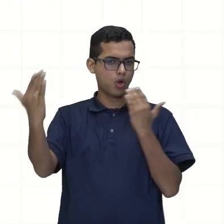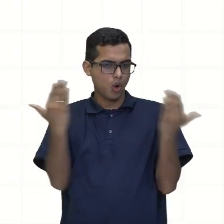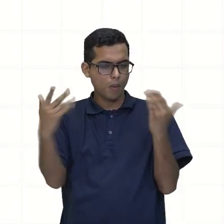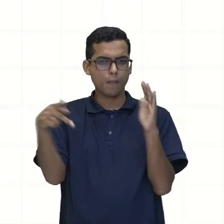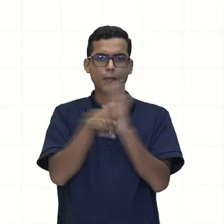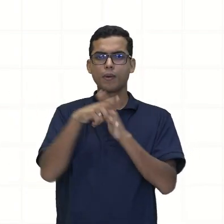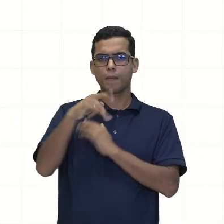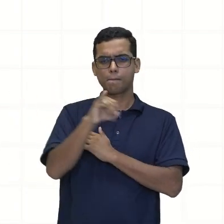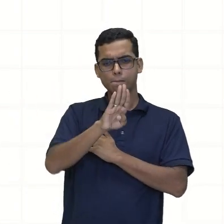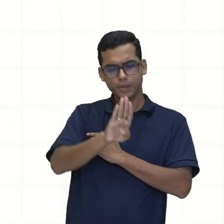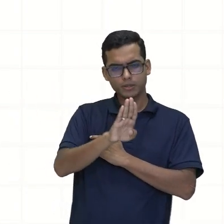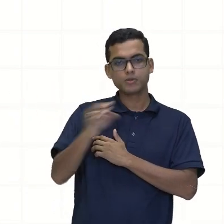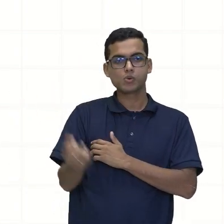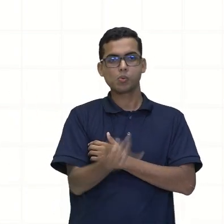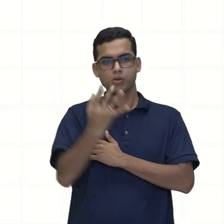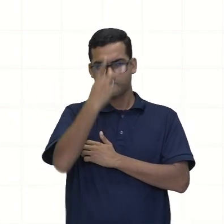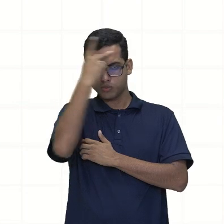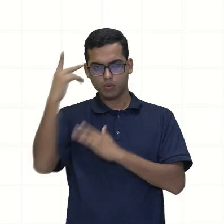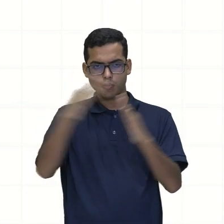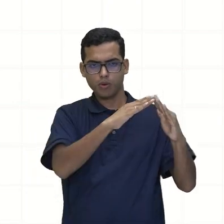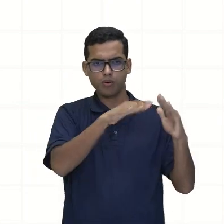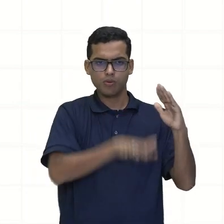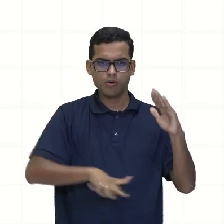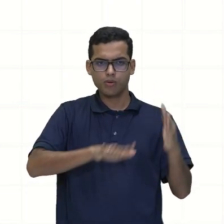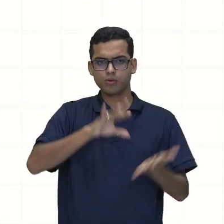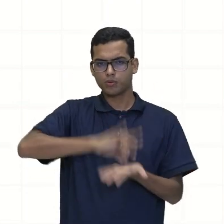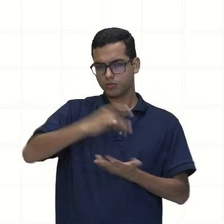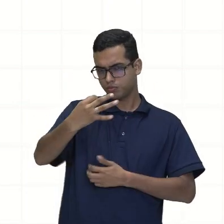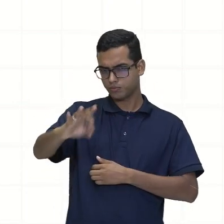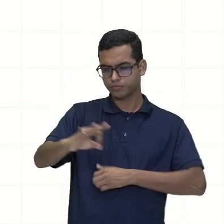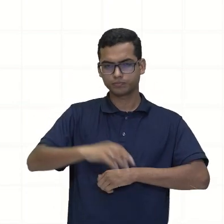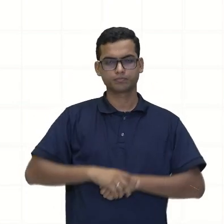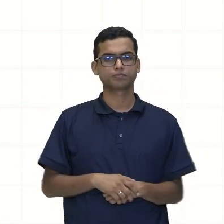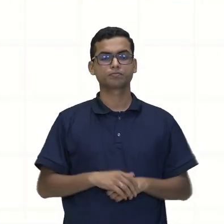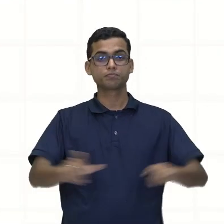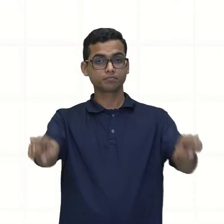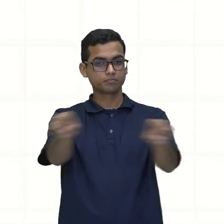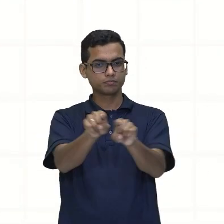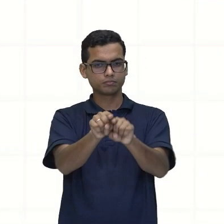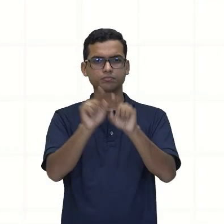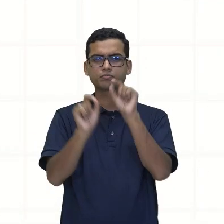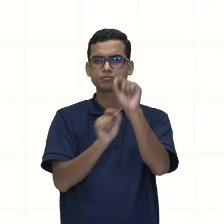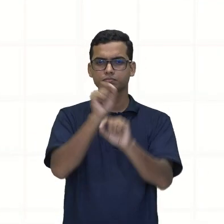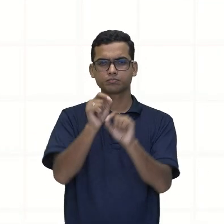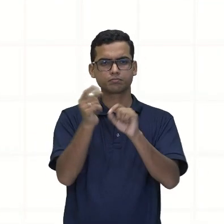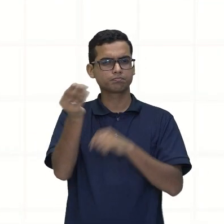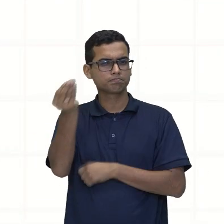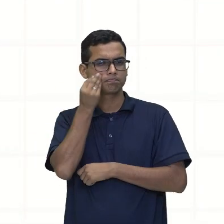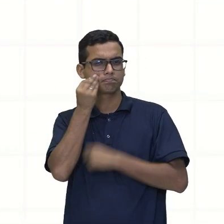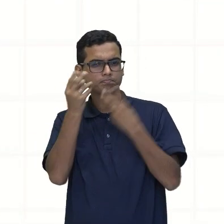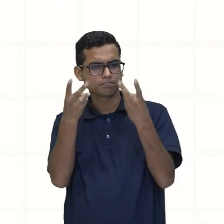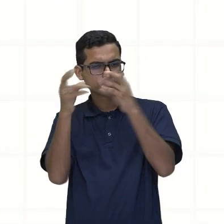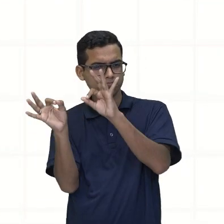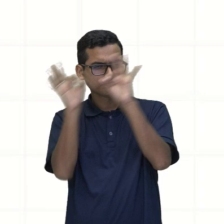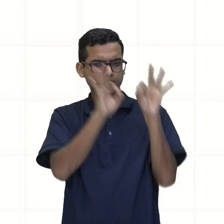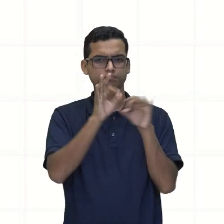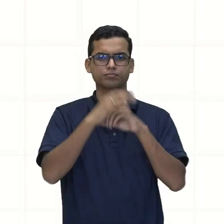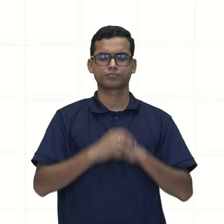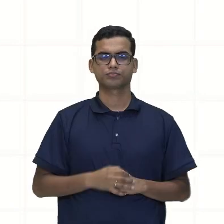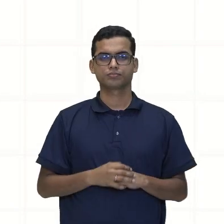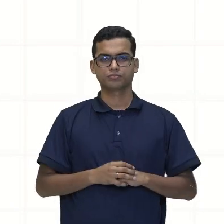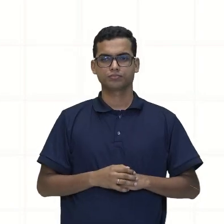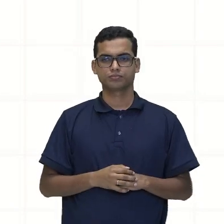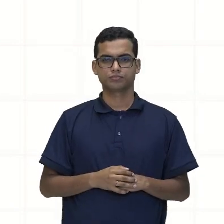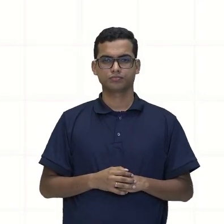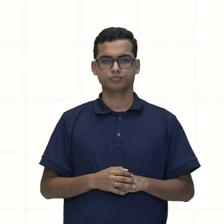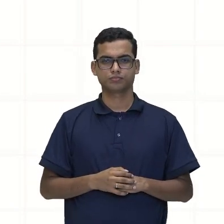PIB per capita, certo? E aí, a gente pode observar aqui, né,